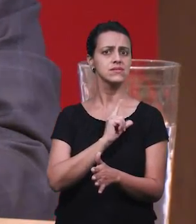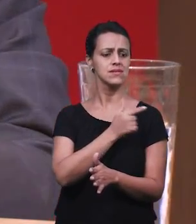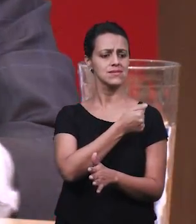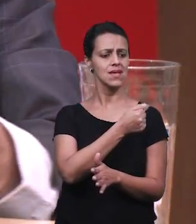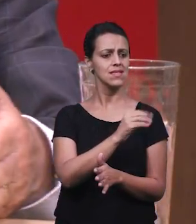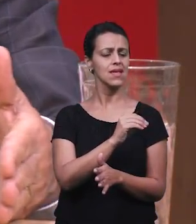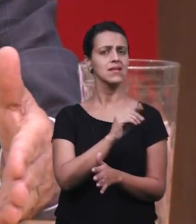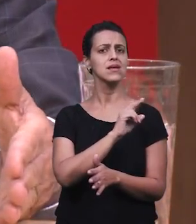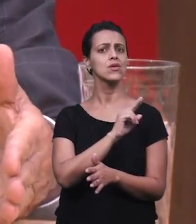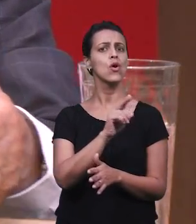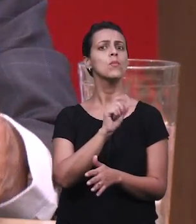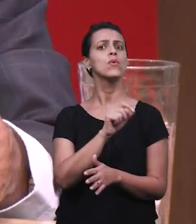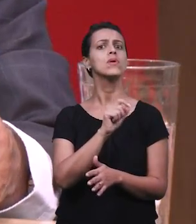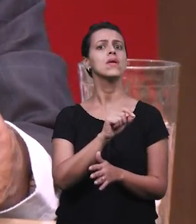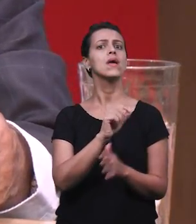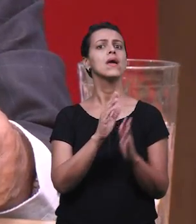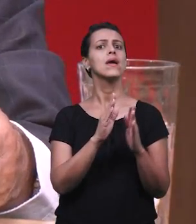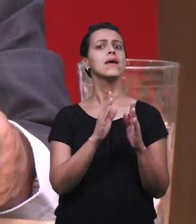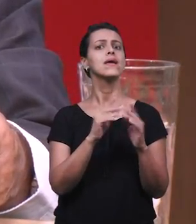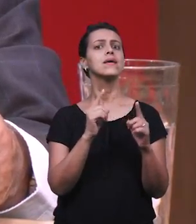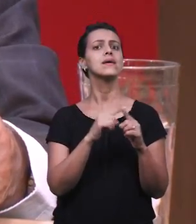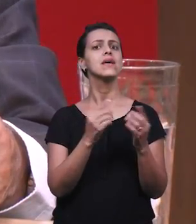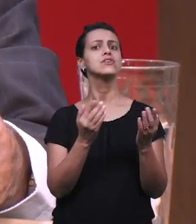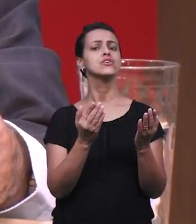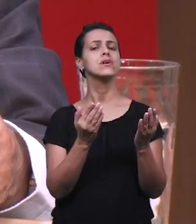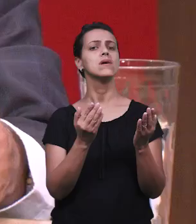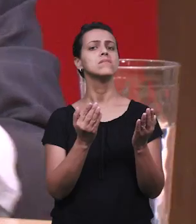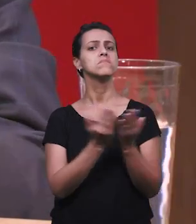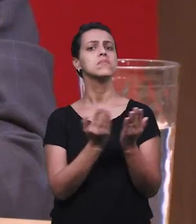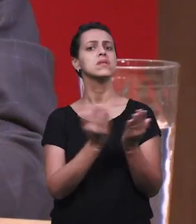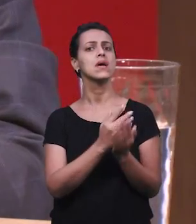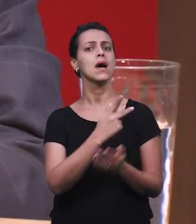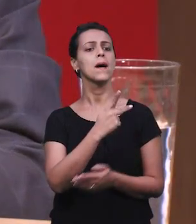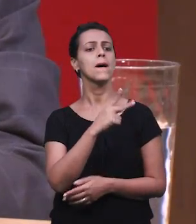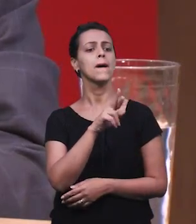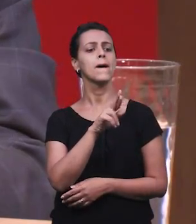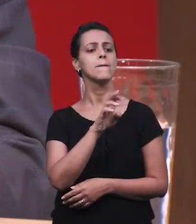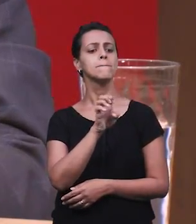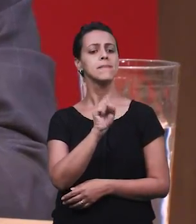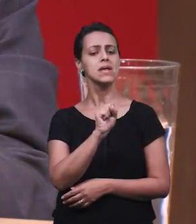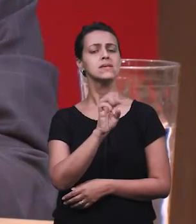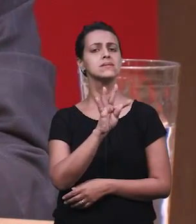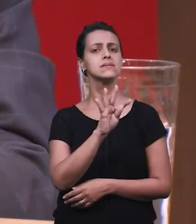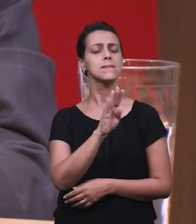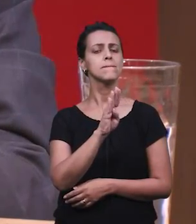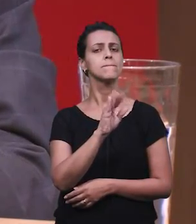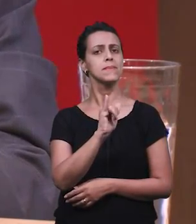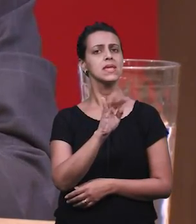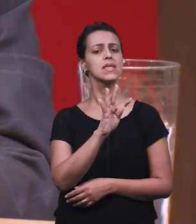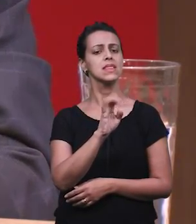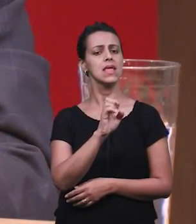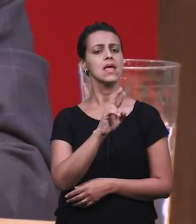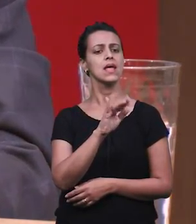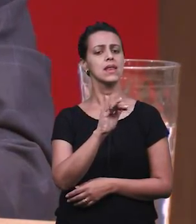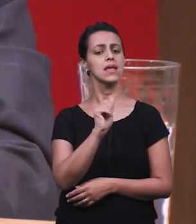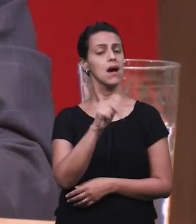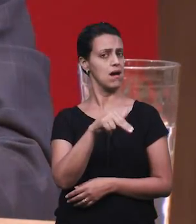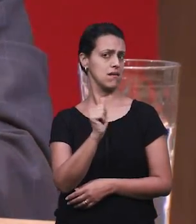de 70 toda, o nosso nome era Igreja Cristã Presbiteriana. Não é? A revelação de Jonas em 78, antes de